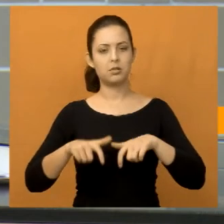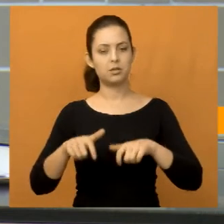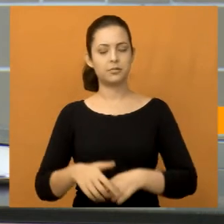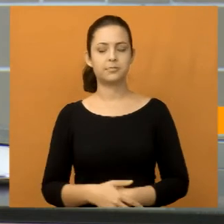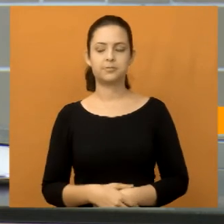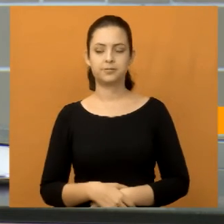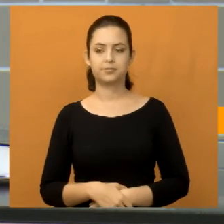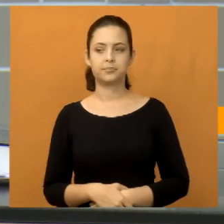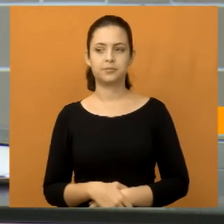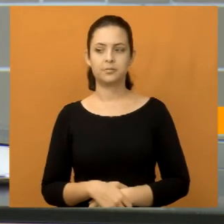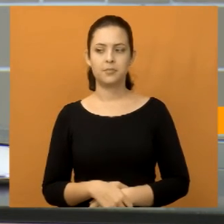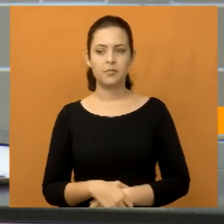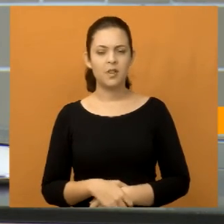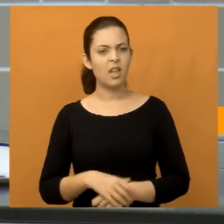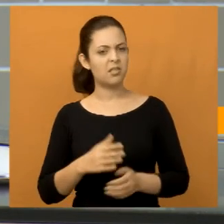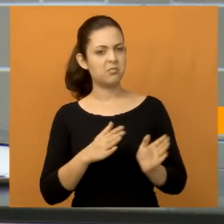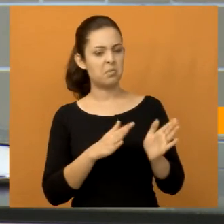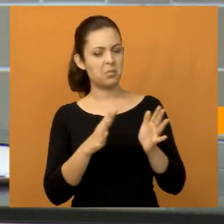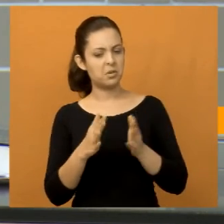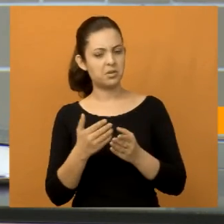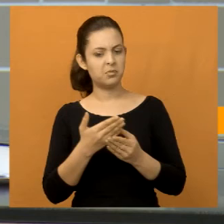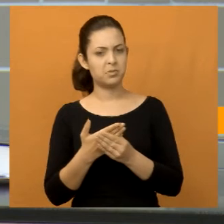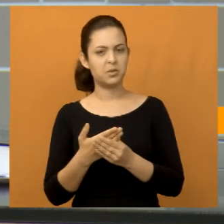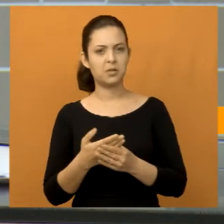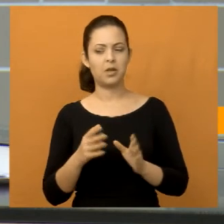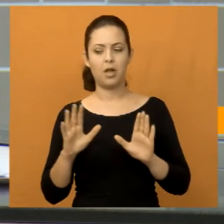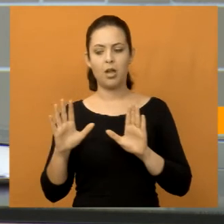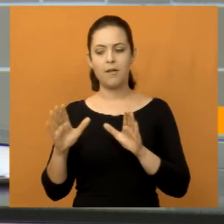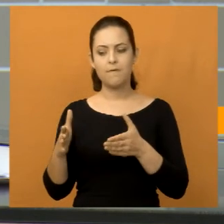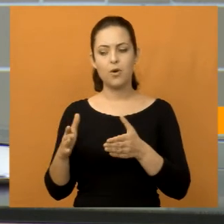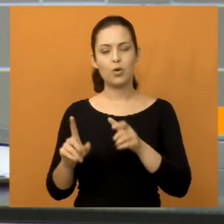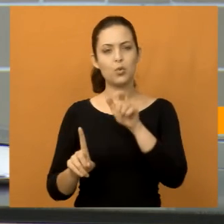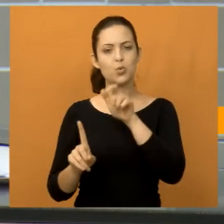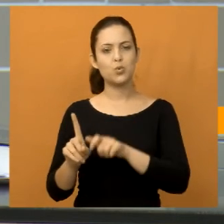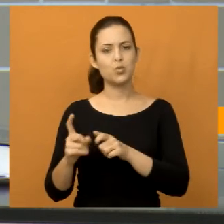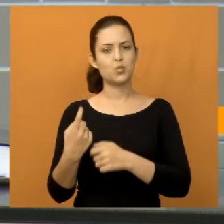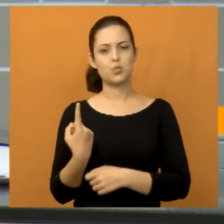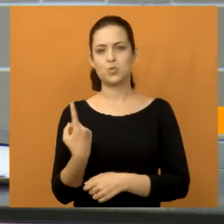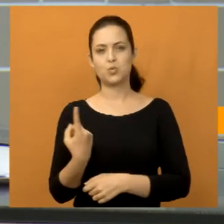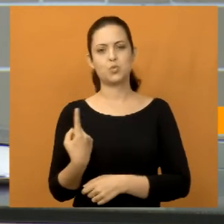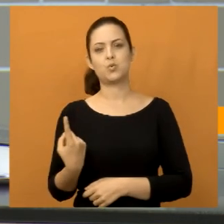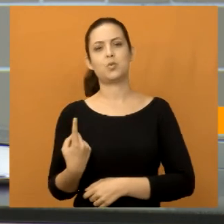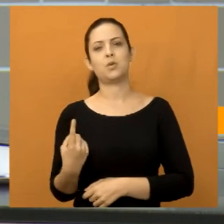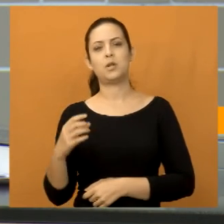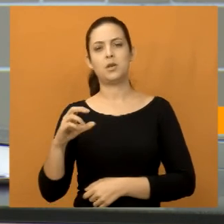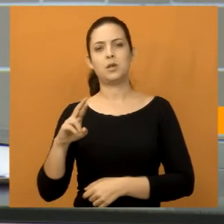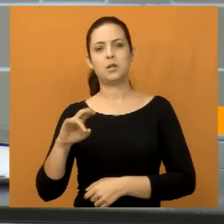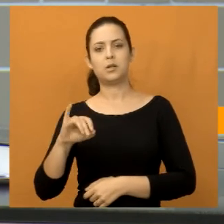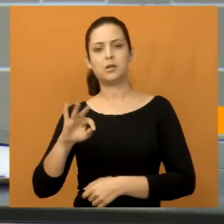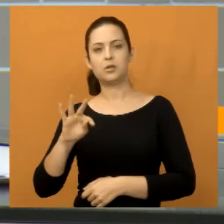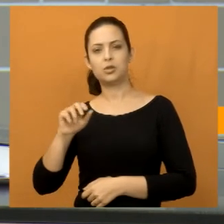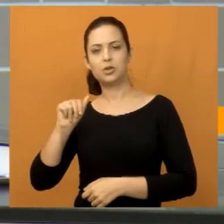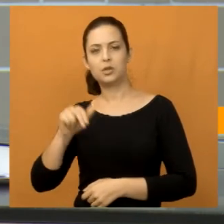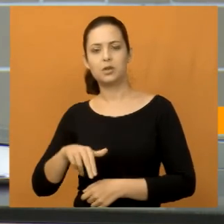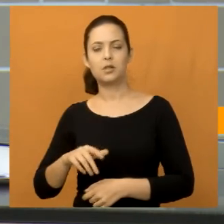terrenos e que tais processos estavam concentrados unicamente no senhor Christian